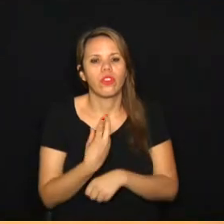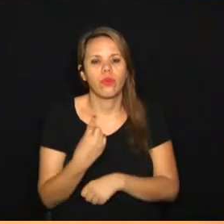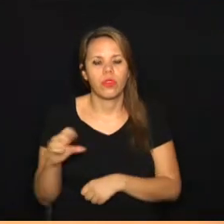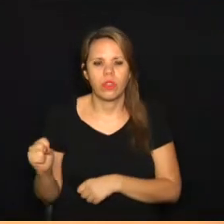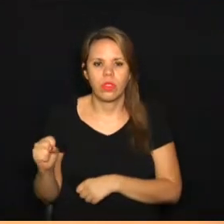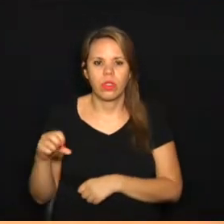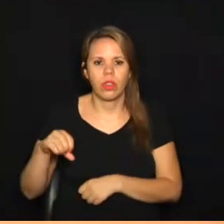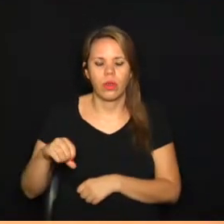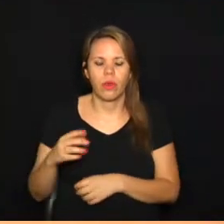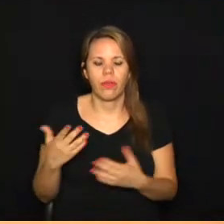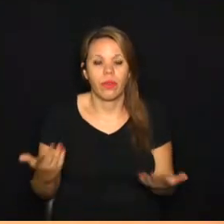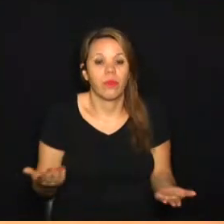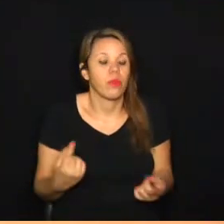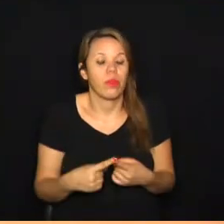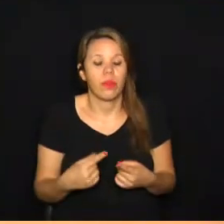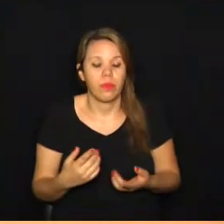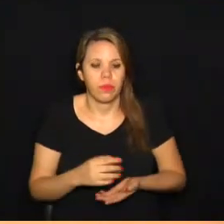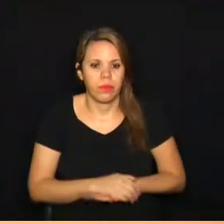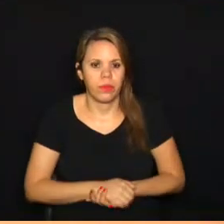2019?